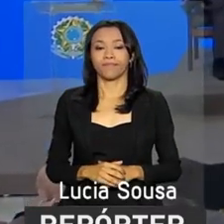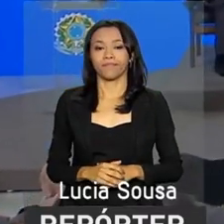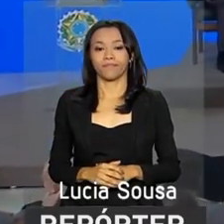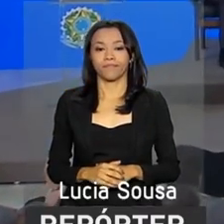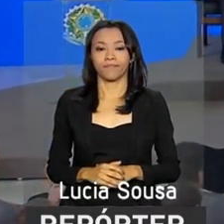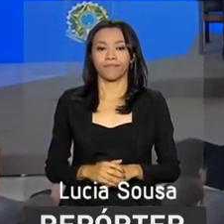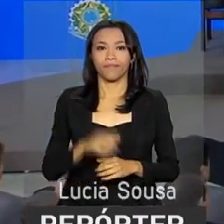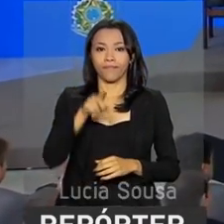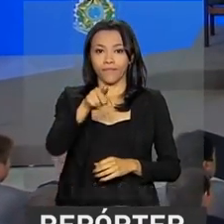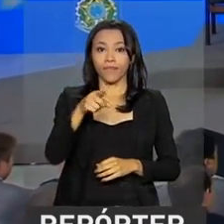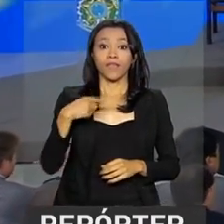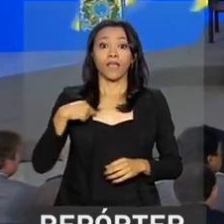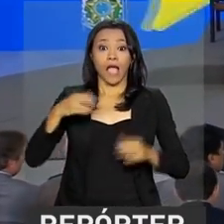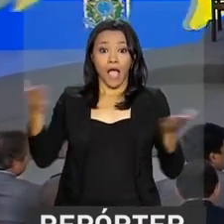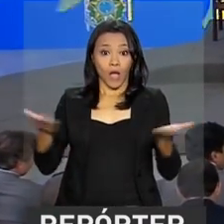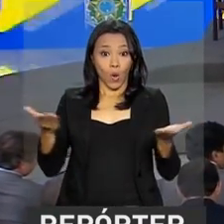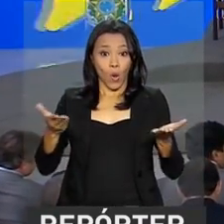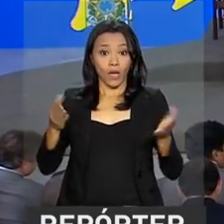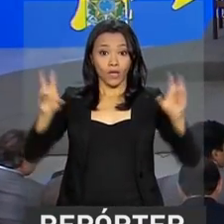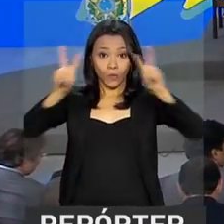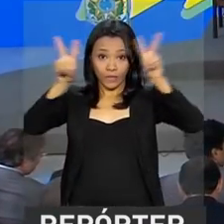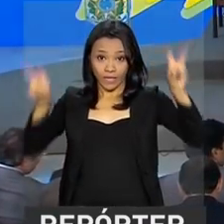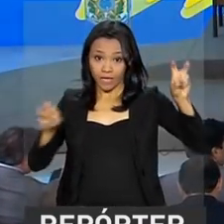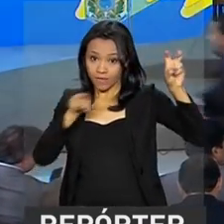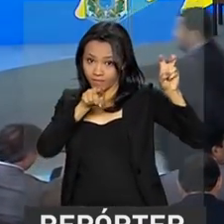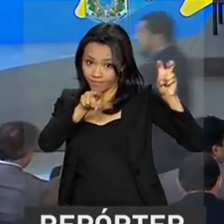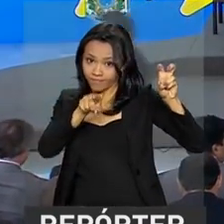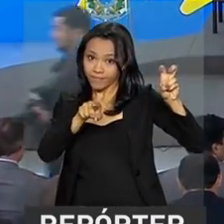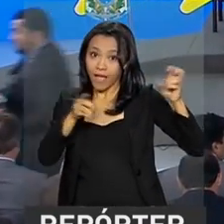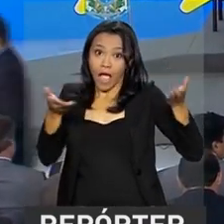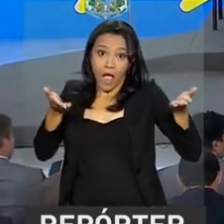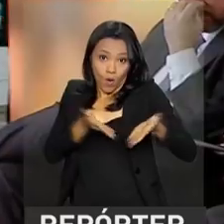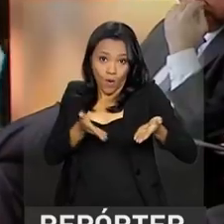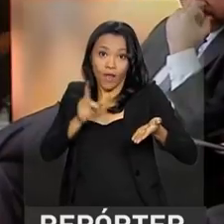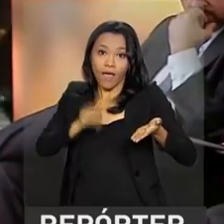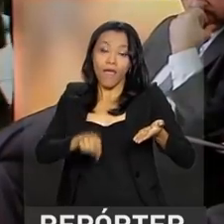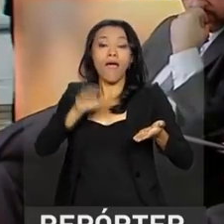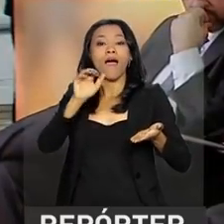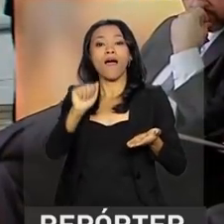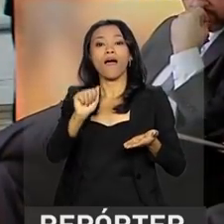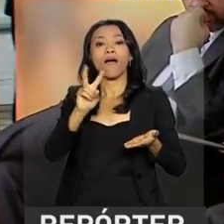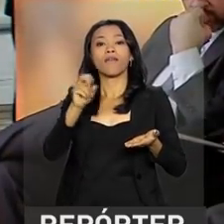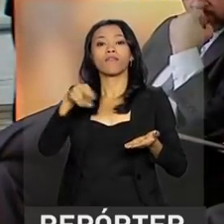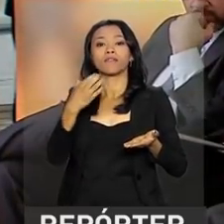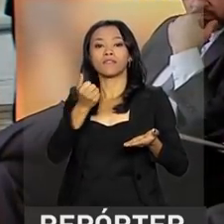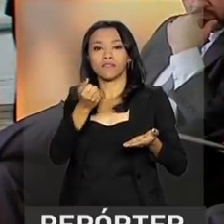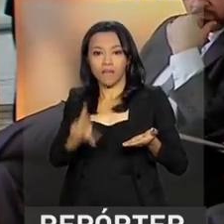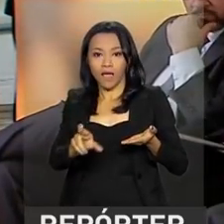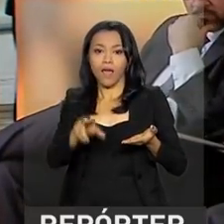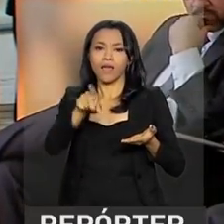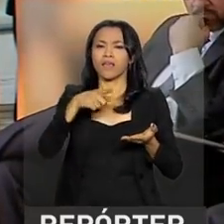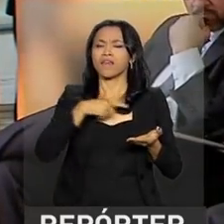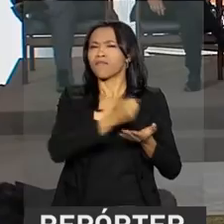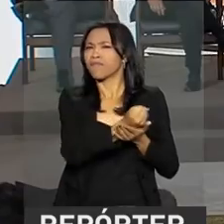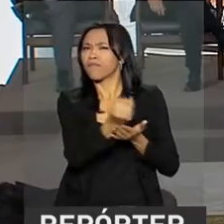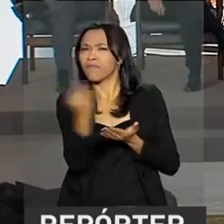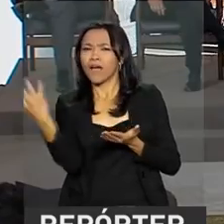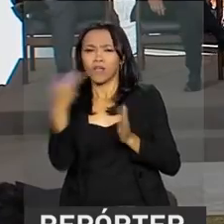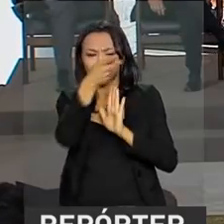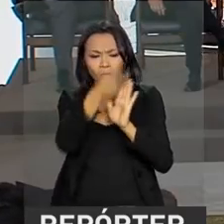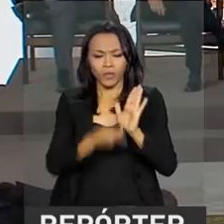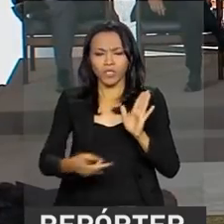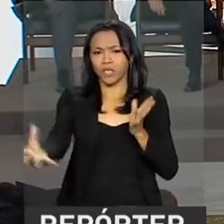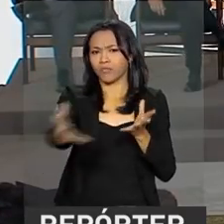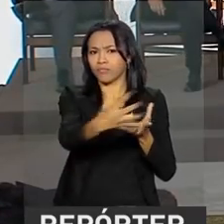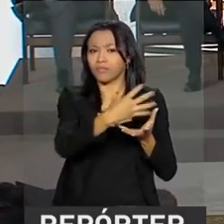com o slogan agora é avançar o governo lançou um programa que reúne 7491 projetos e tem